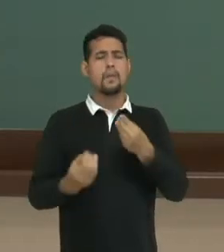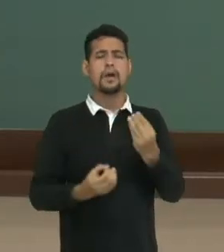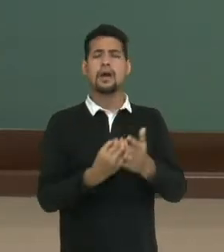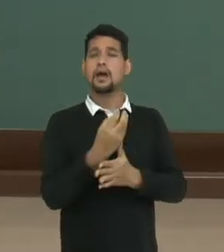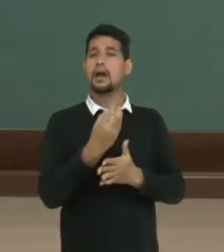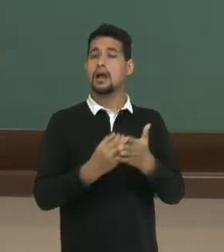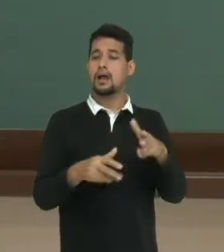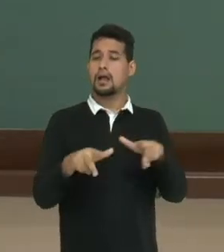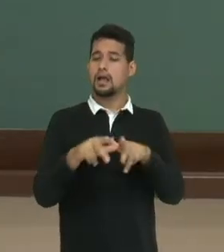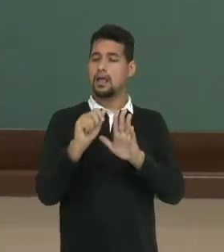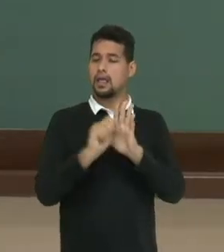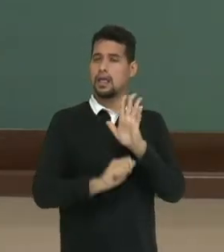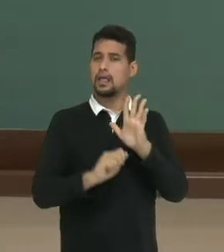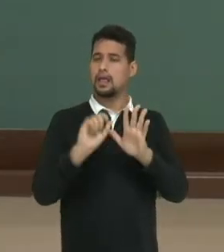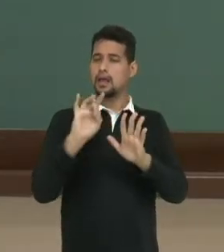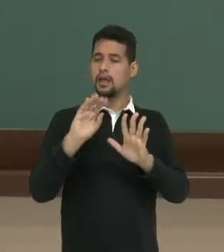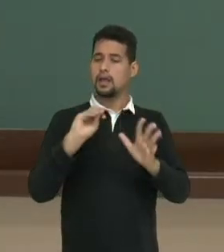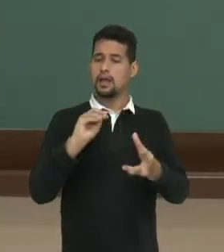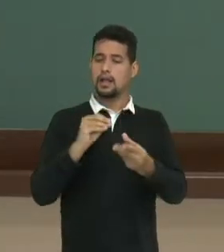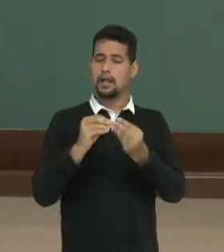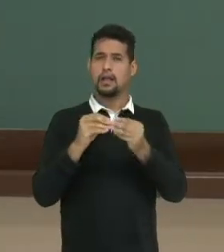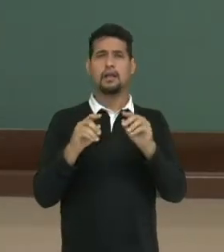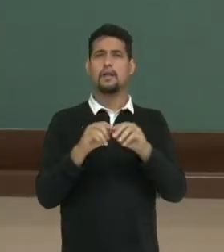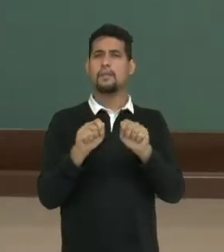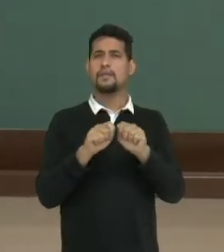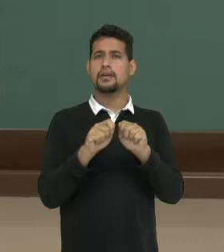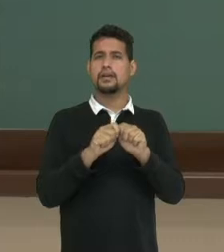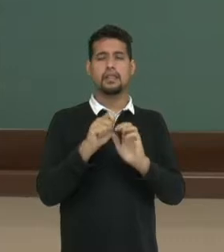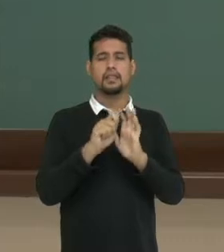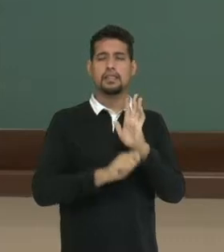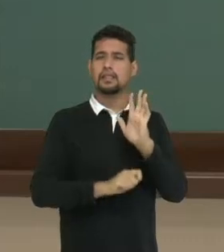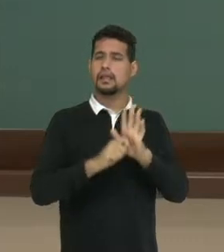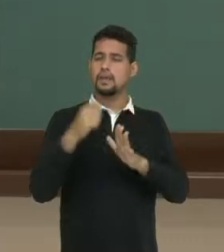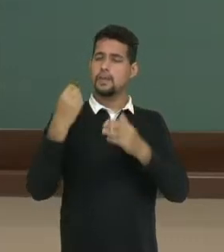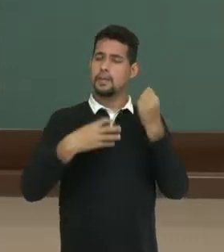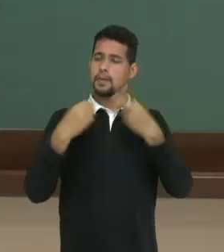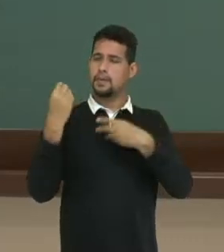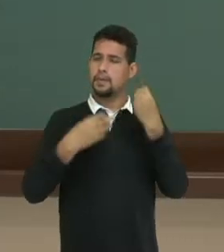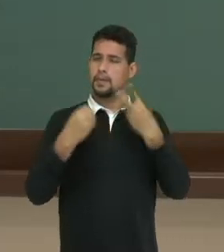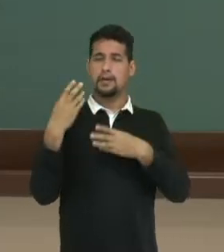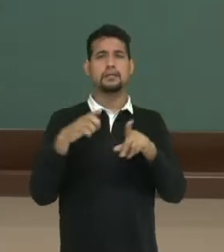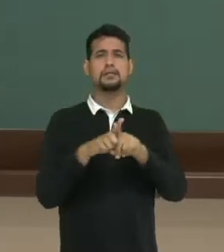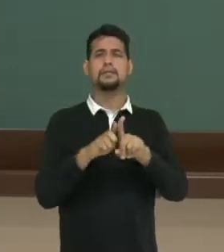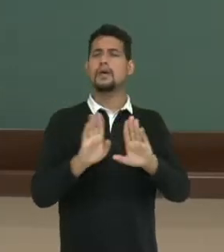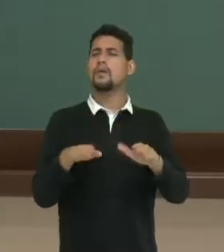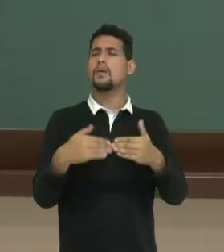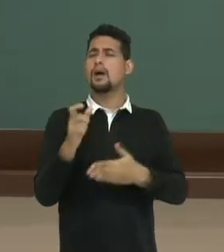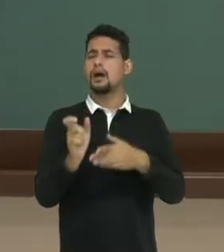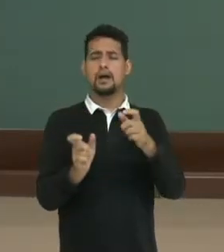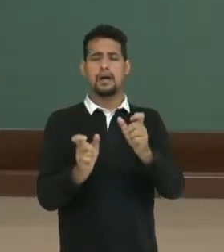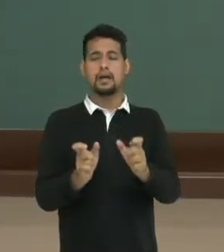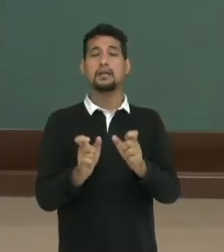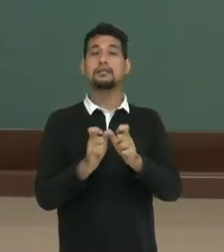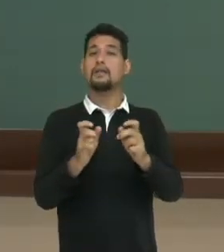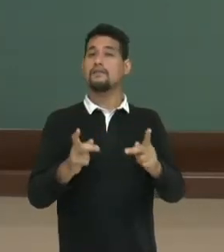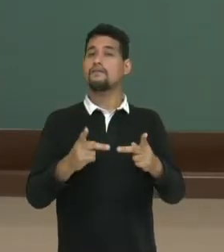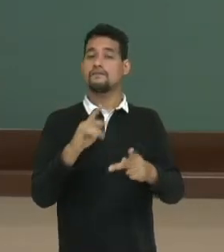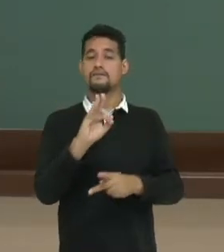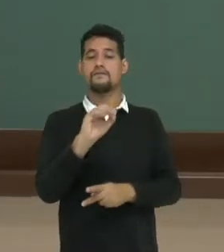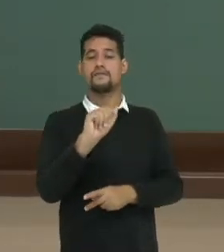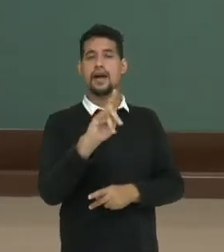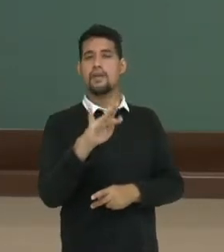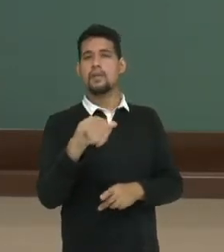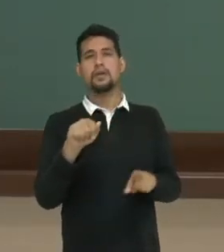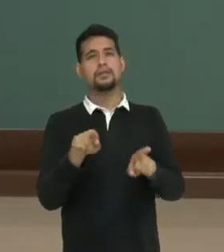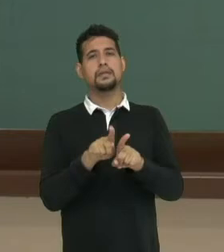um gênero textual, resumo, como produzir um texto dissertativo argumentativo, quais são as características da fábula, do conto,